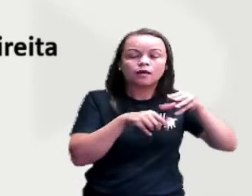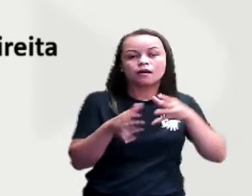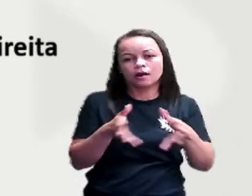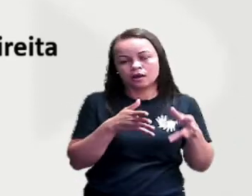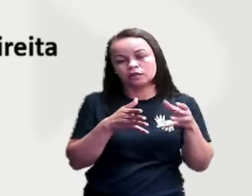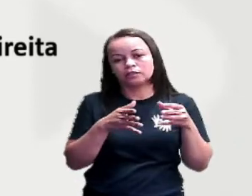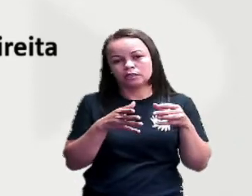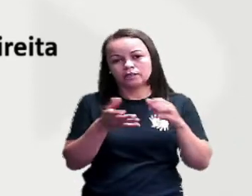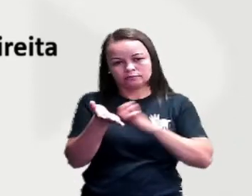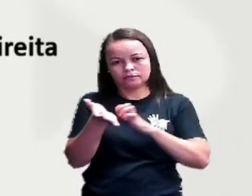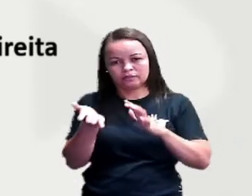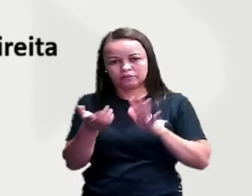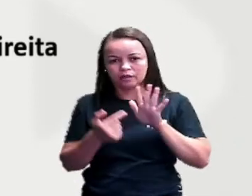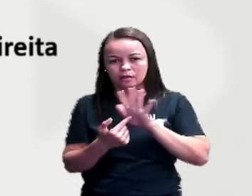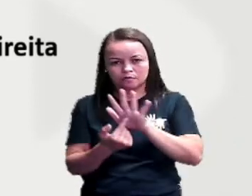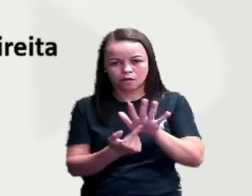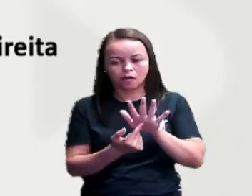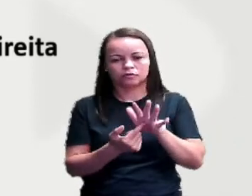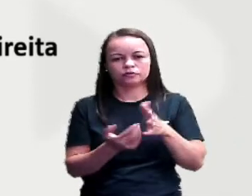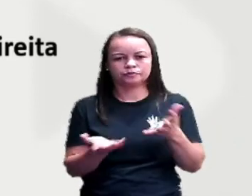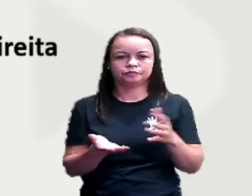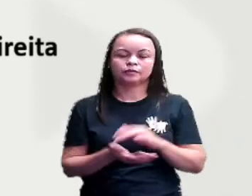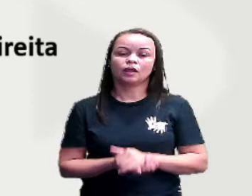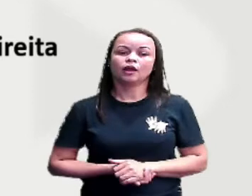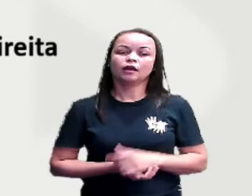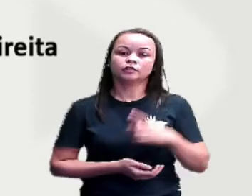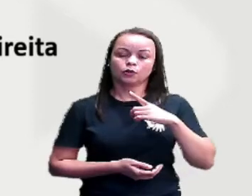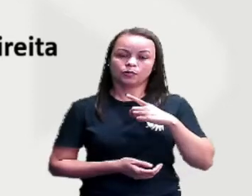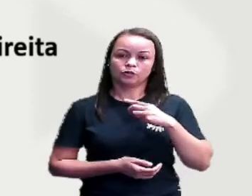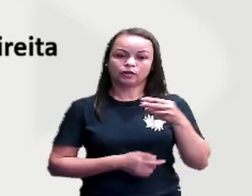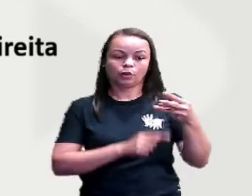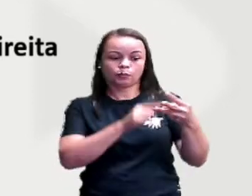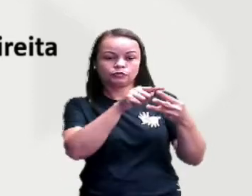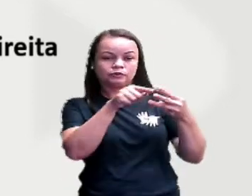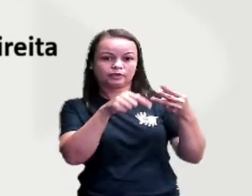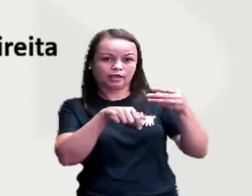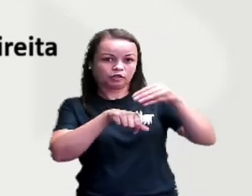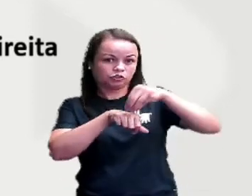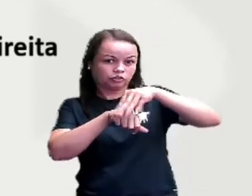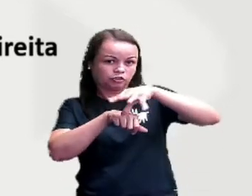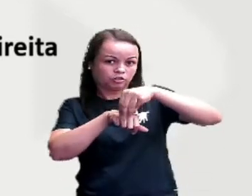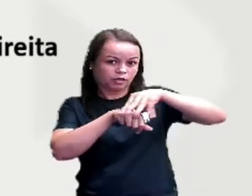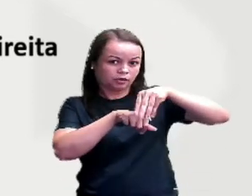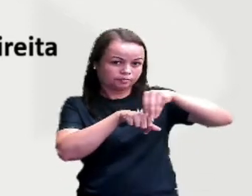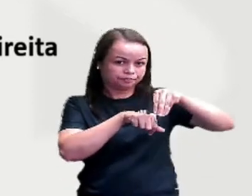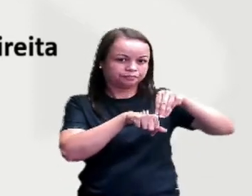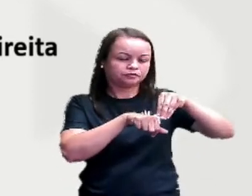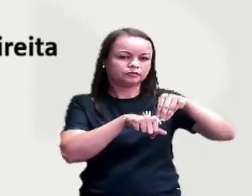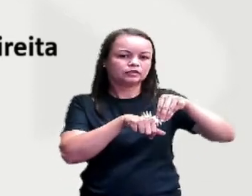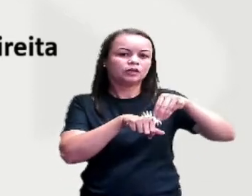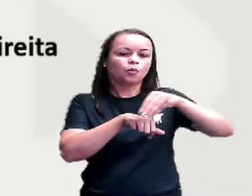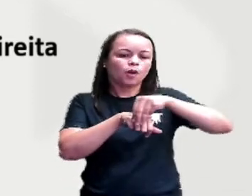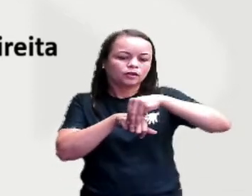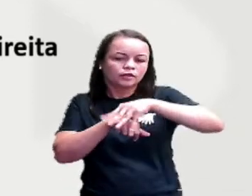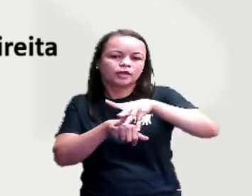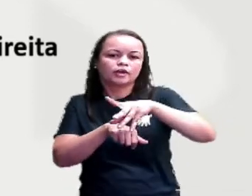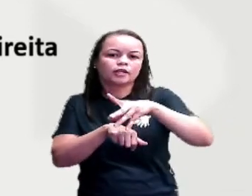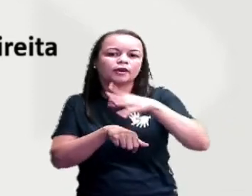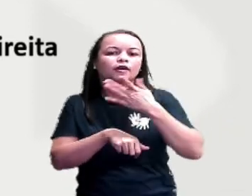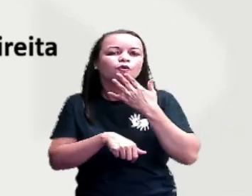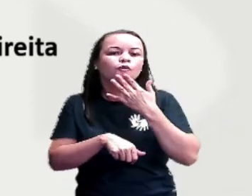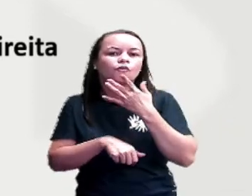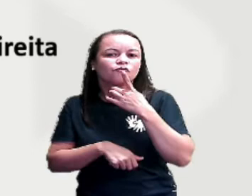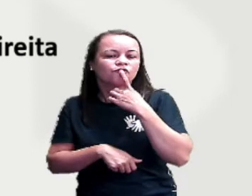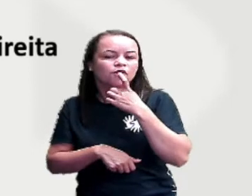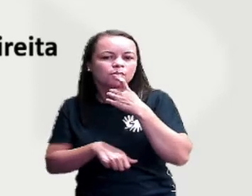exercício traz. Eu tenho aí, ó, três dicas. Eu tenho uma dica na cor vermelha, uma dica na